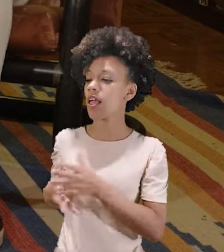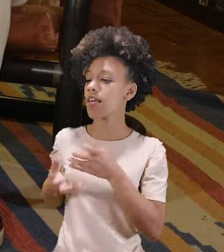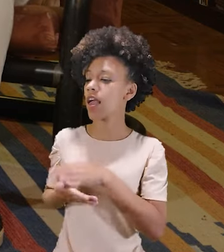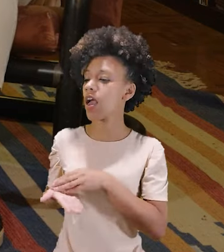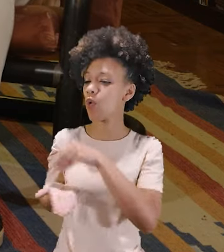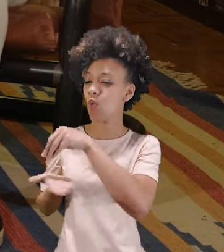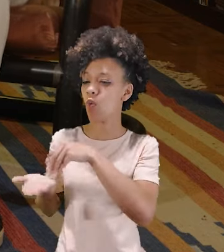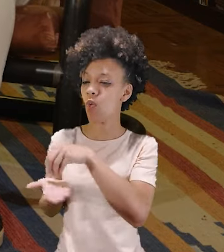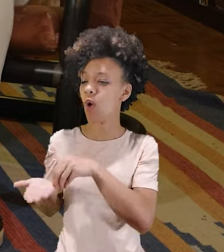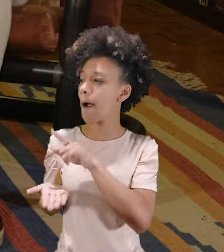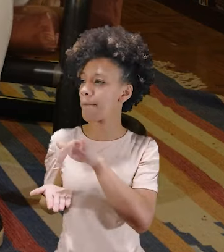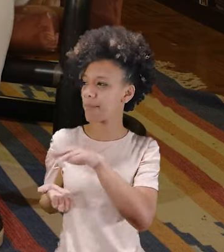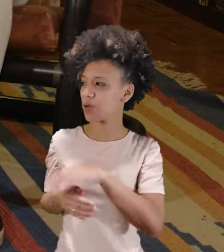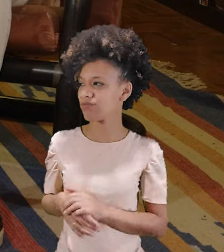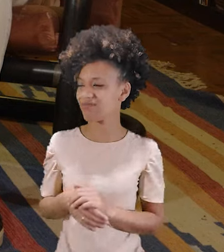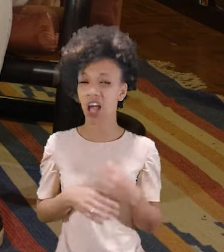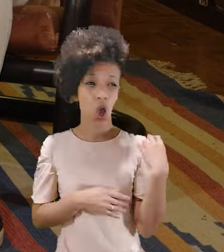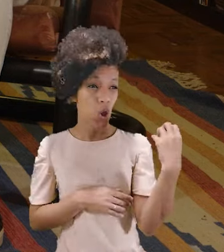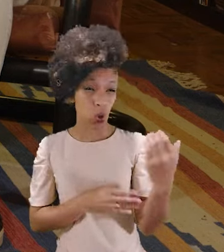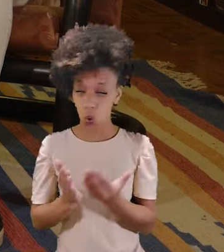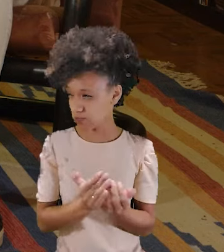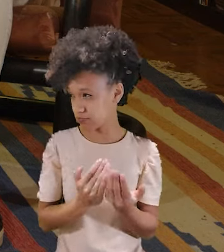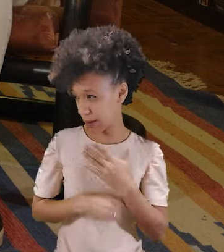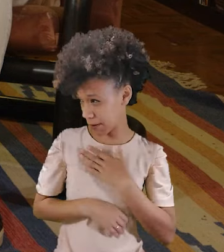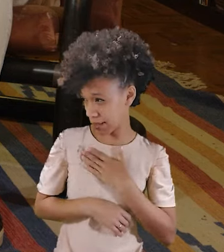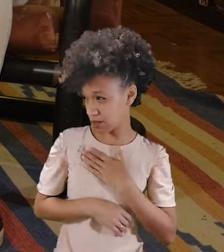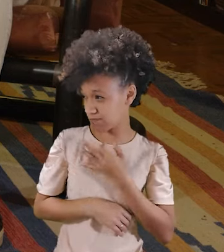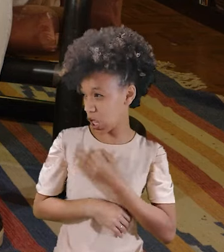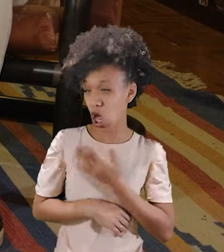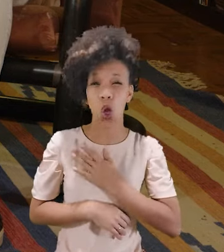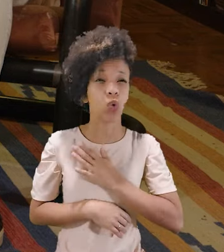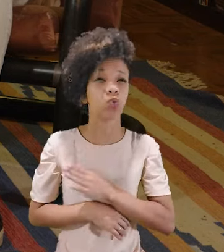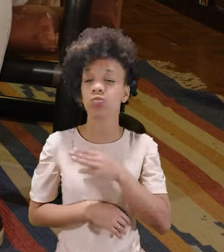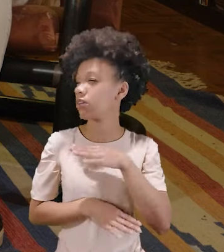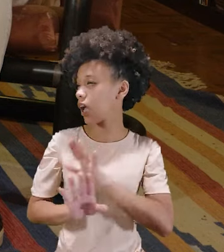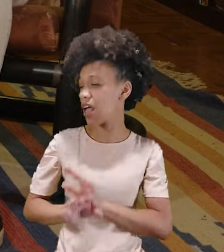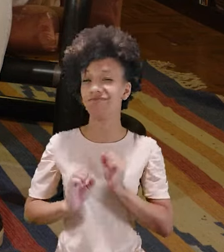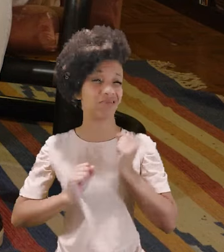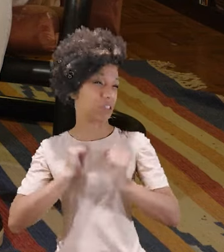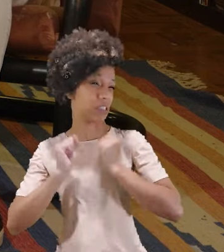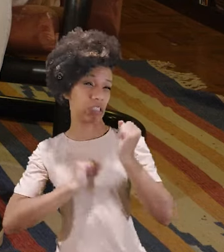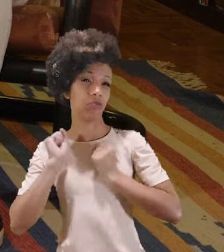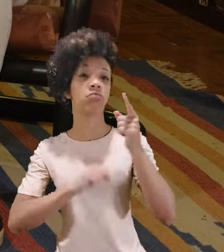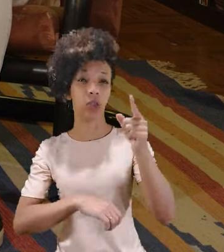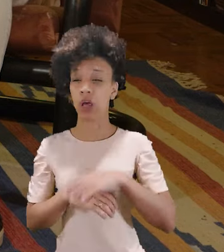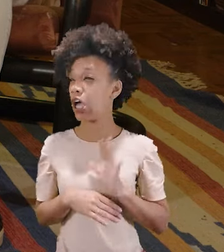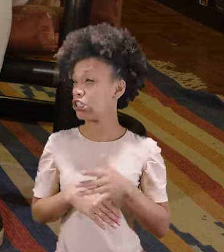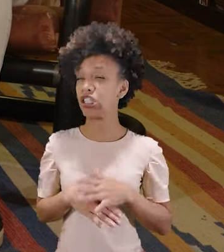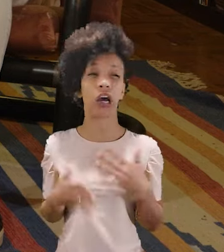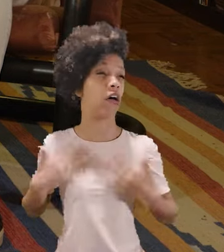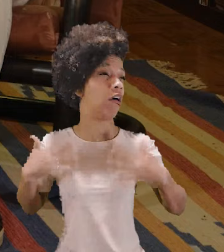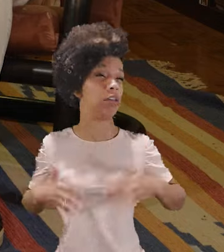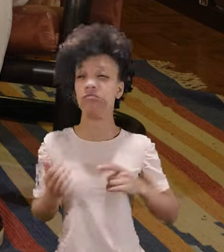quer jogar Bingo é uma merda e eu já tava muito entende o Cruzeiro para meter o cara posso falar eu nunca sei o que você eu sou o senhor fala aí Marcão